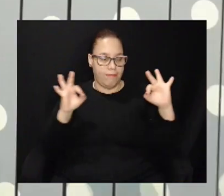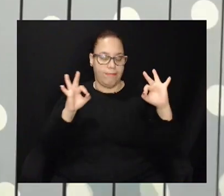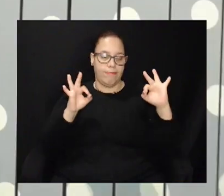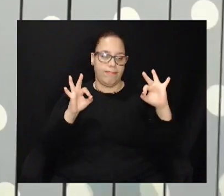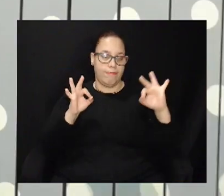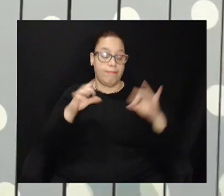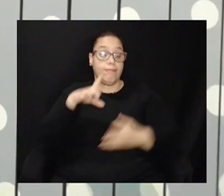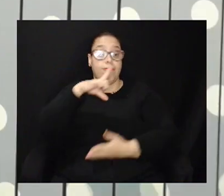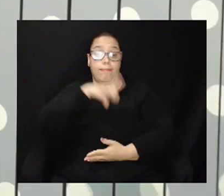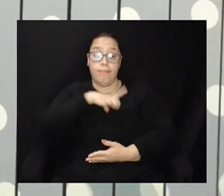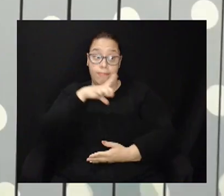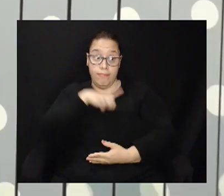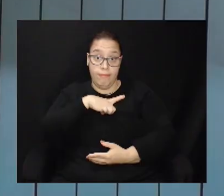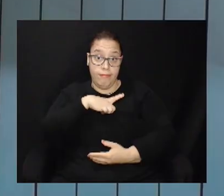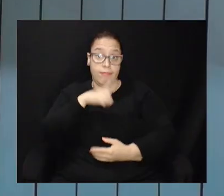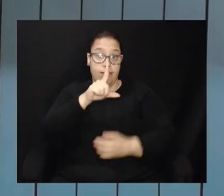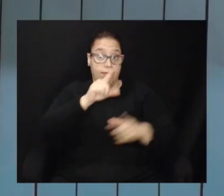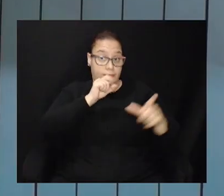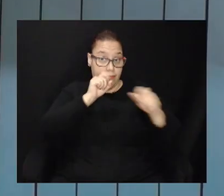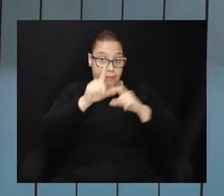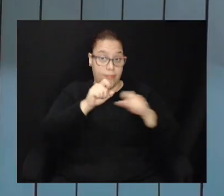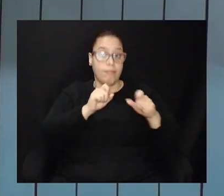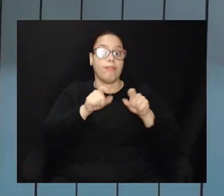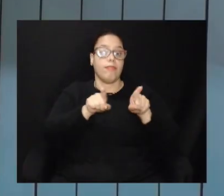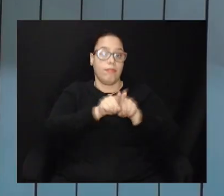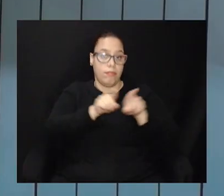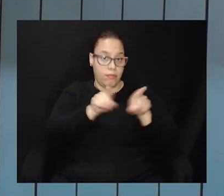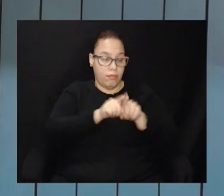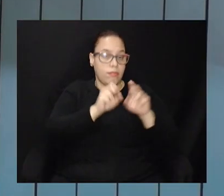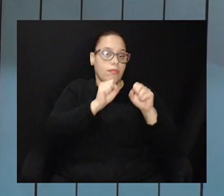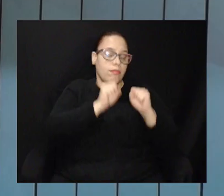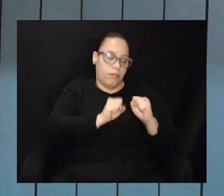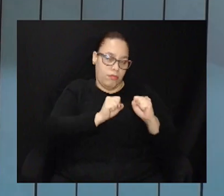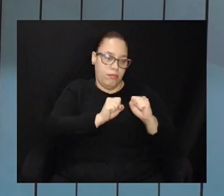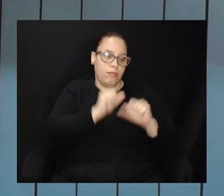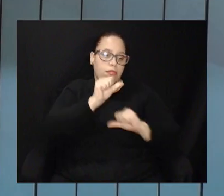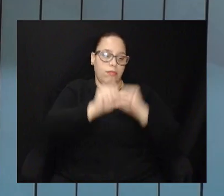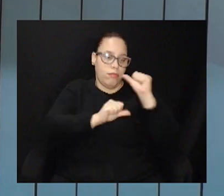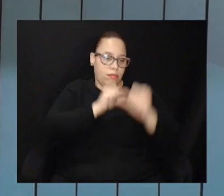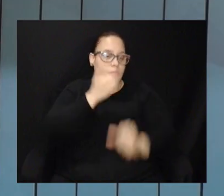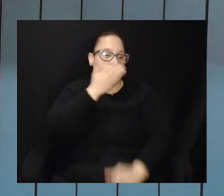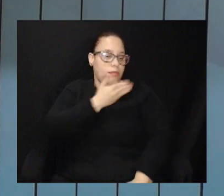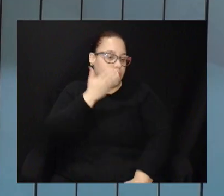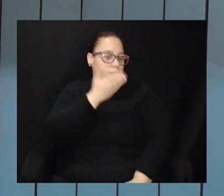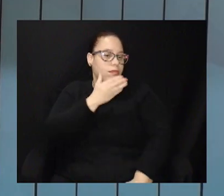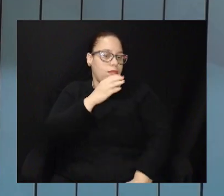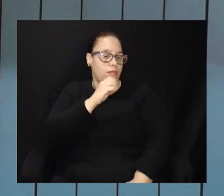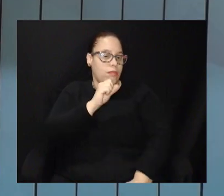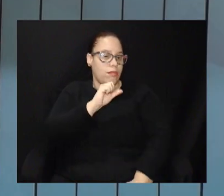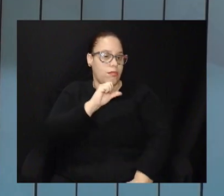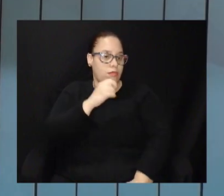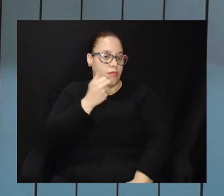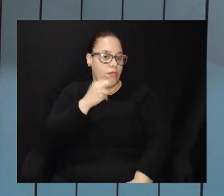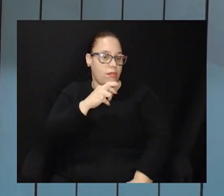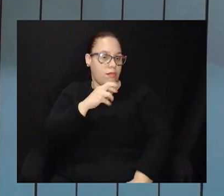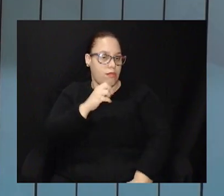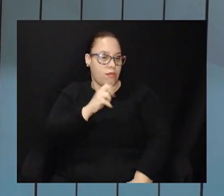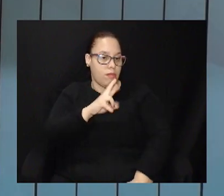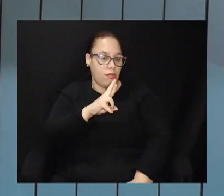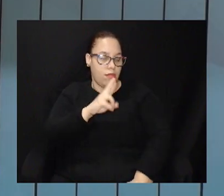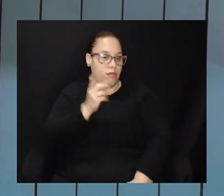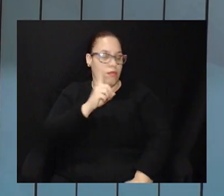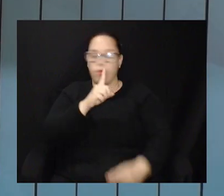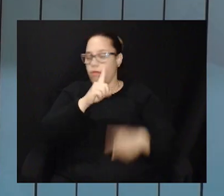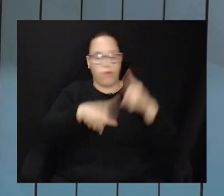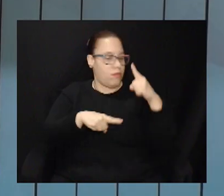aí opções também no mercado, né, que pode substituir o açúcar. Lembrando também que não é proibido, então